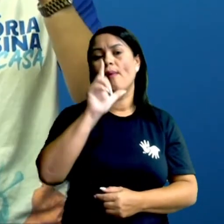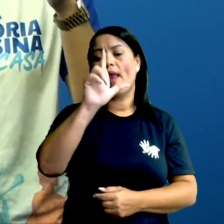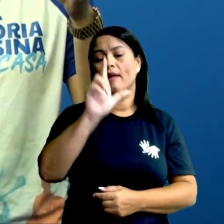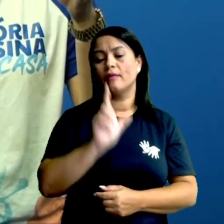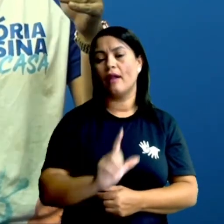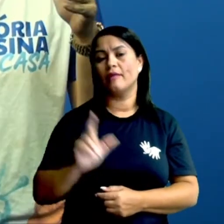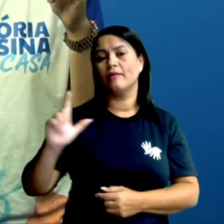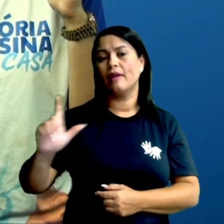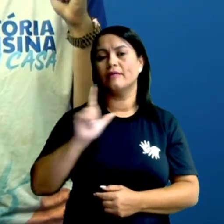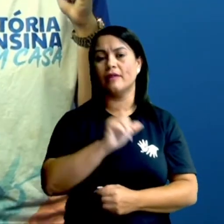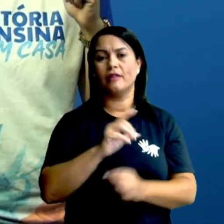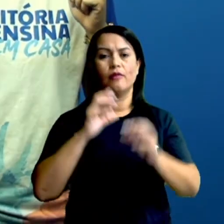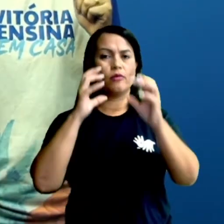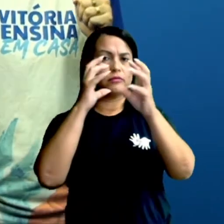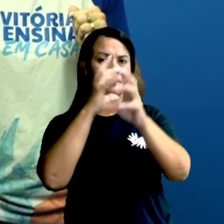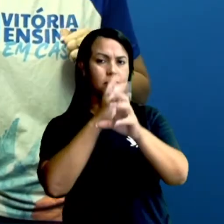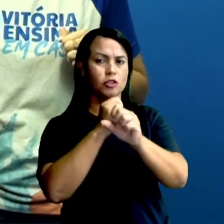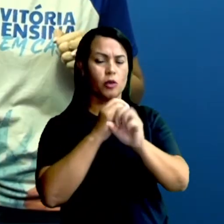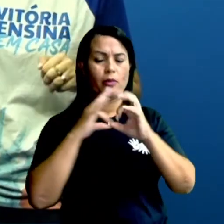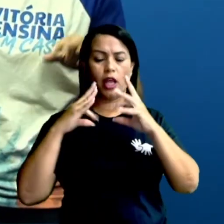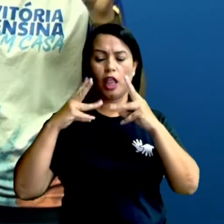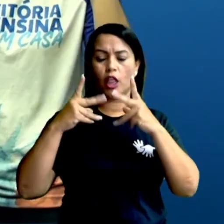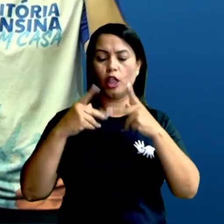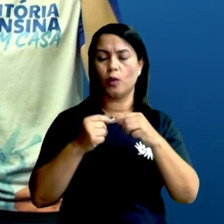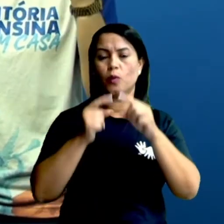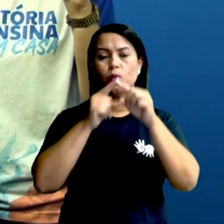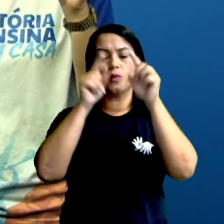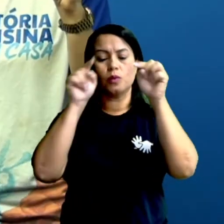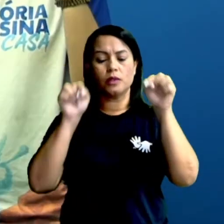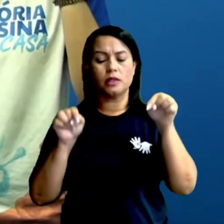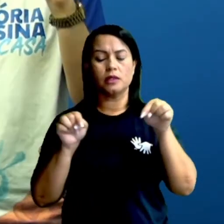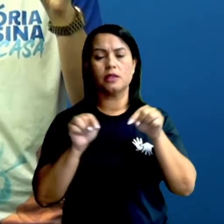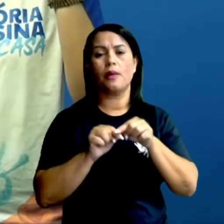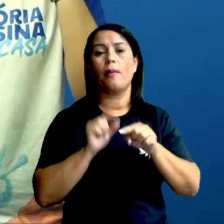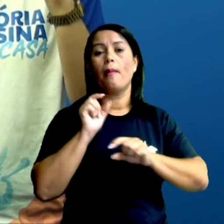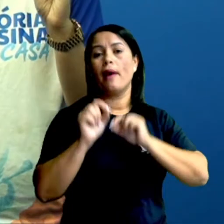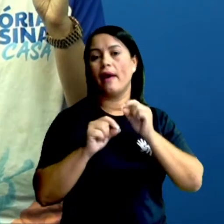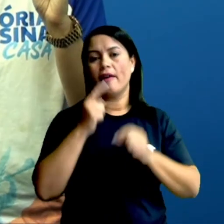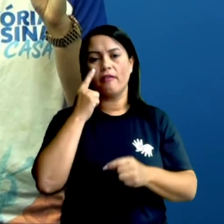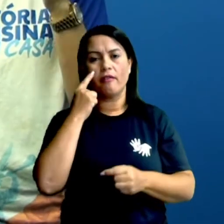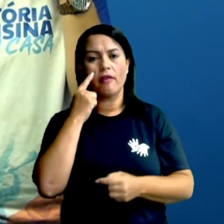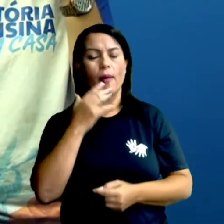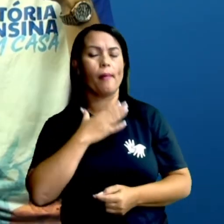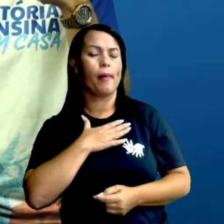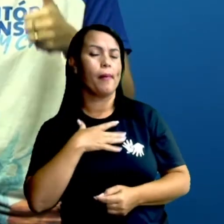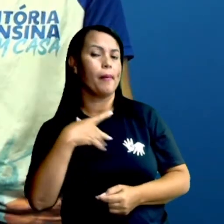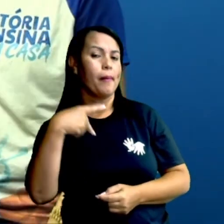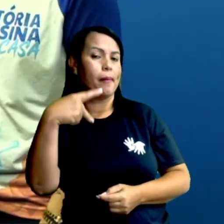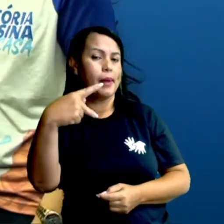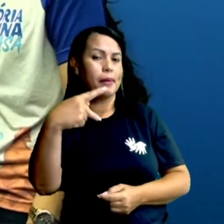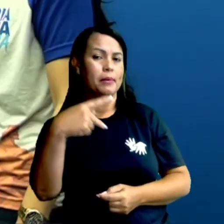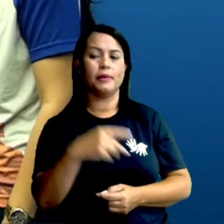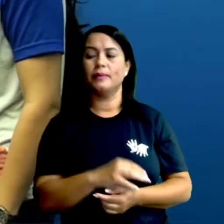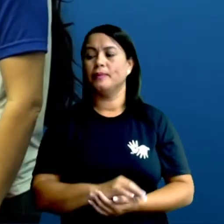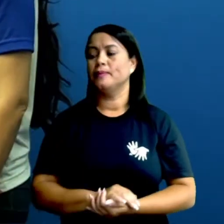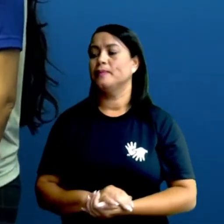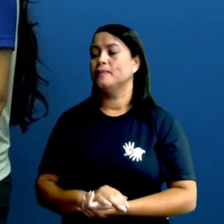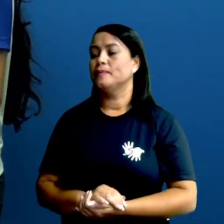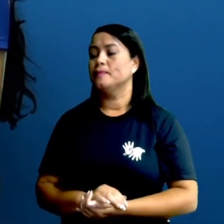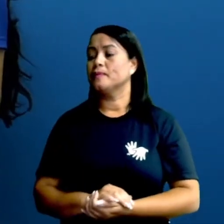seja, eu vou somar todos os lados do meu quadrado para ver o meu perímetro,